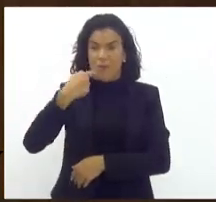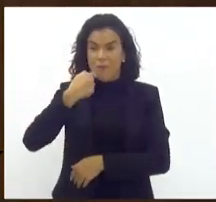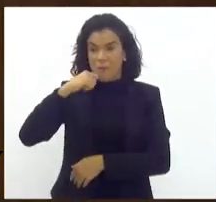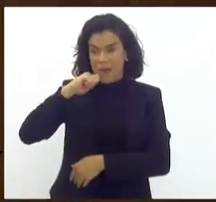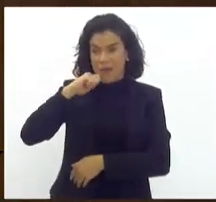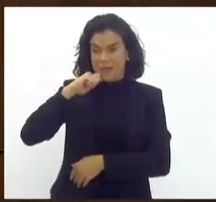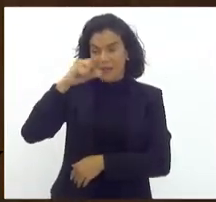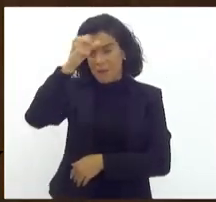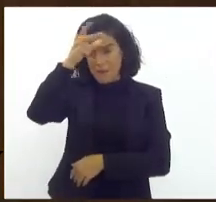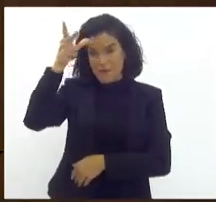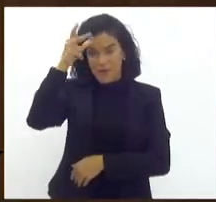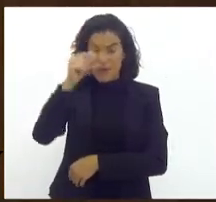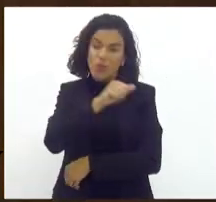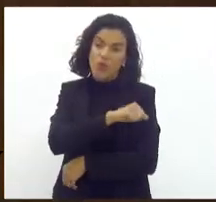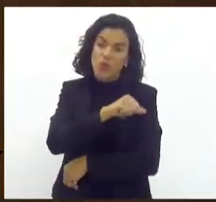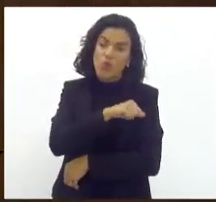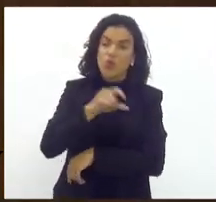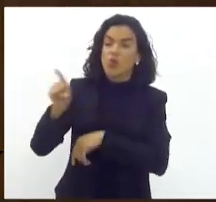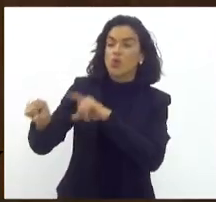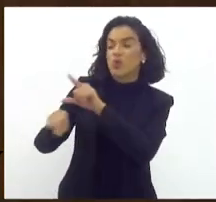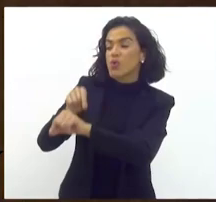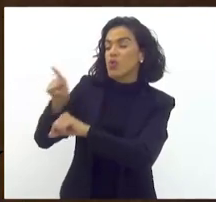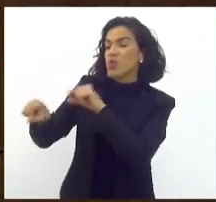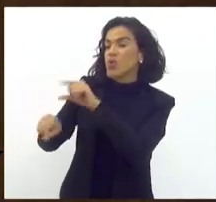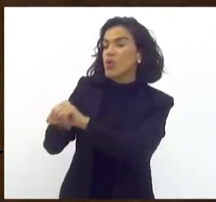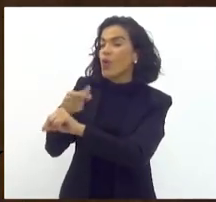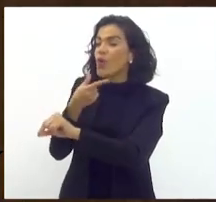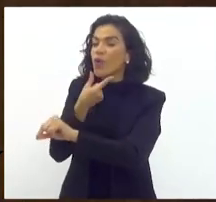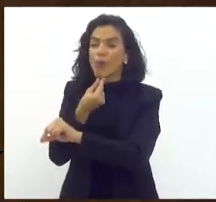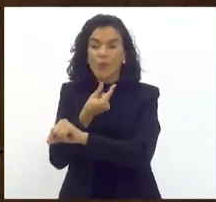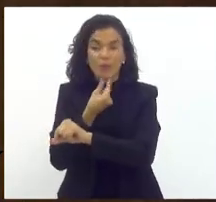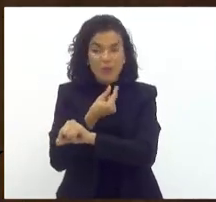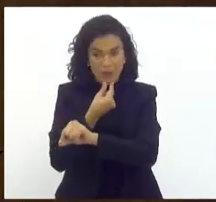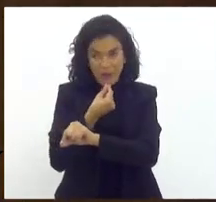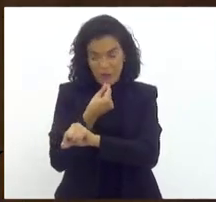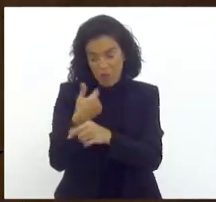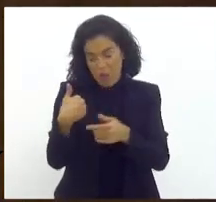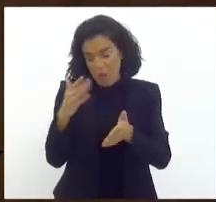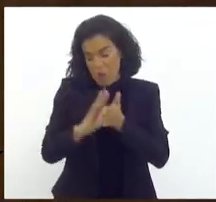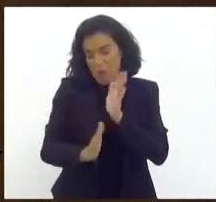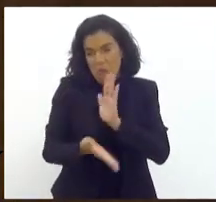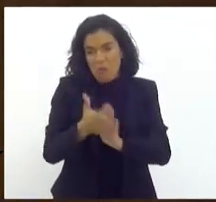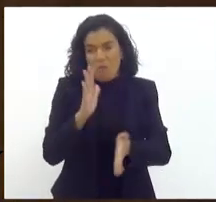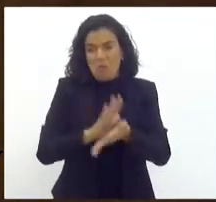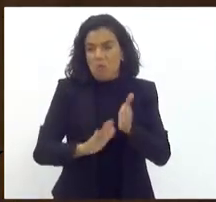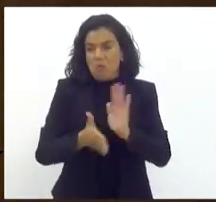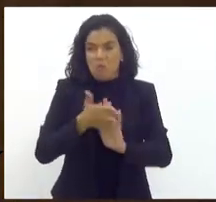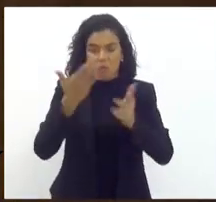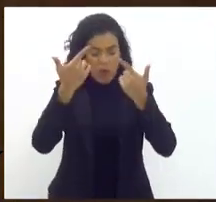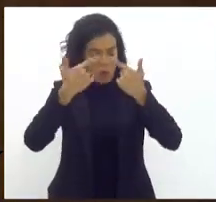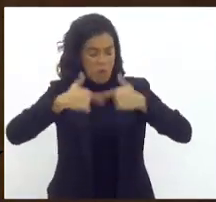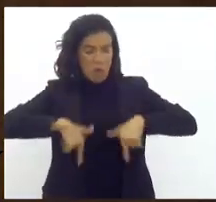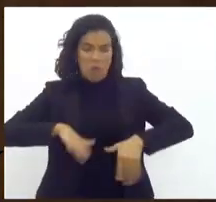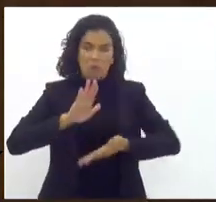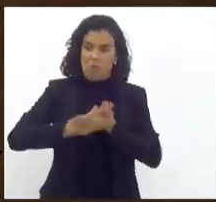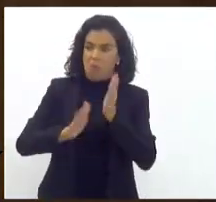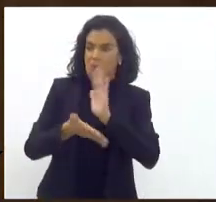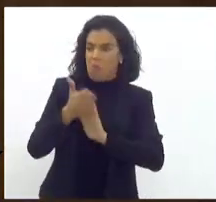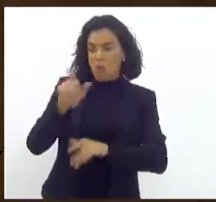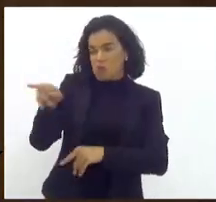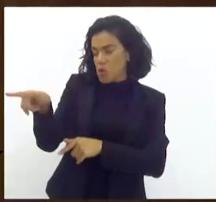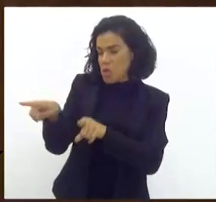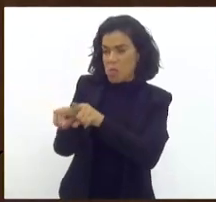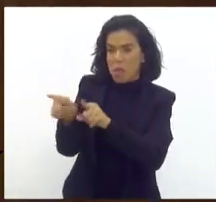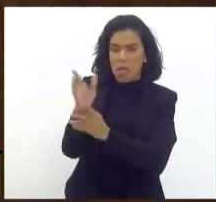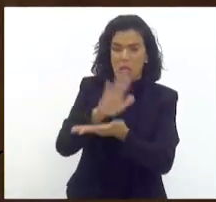do Rio de Janeiro pelos meninos Porém isso eu não tenho nada a ver eu não tenho nada a ver com isso O senhor não tem nada a ver